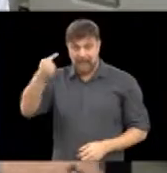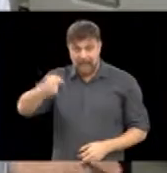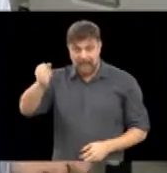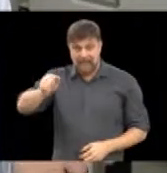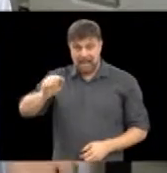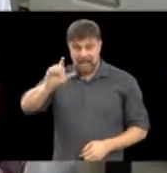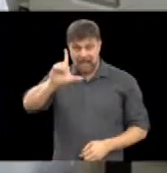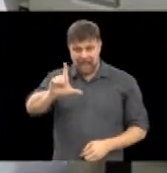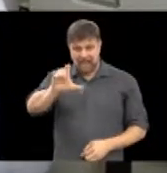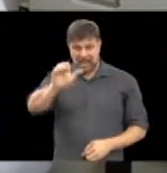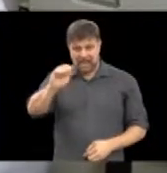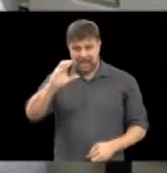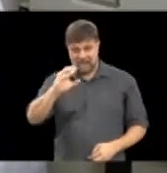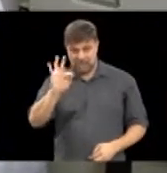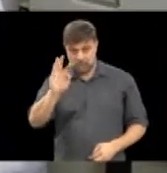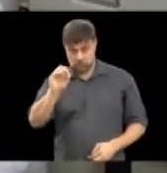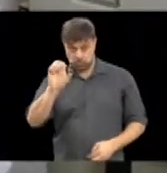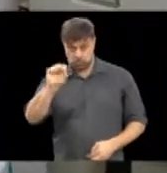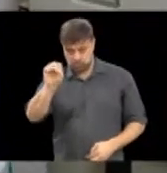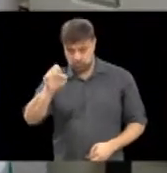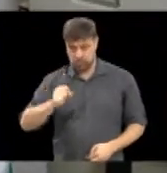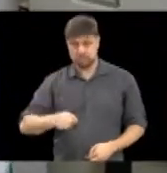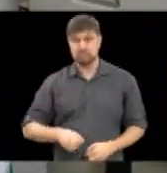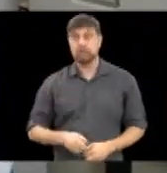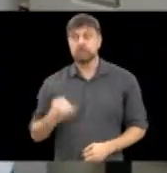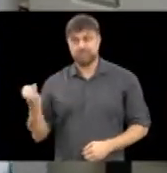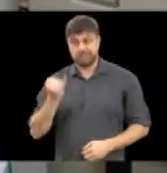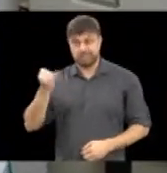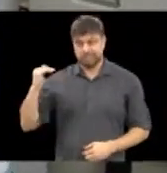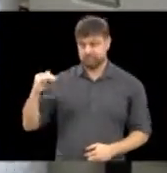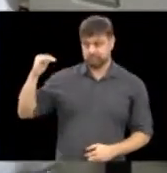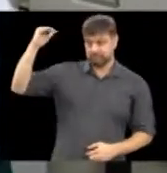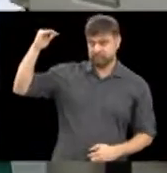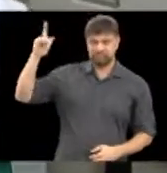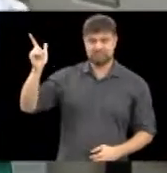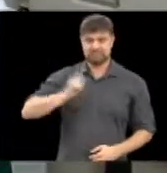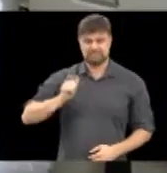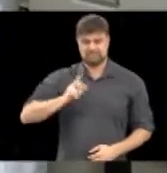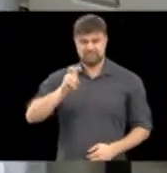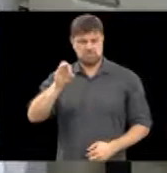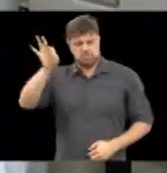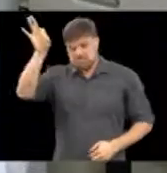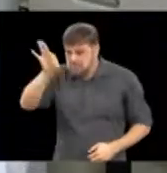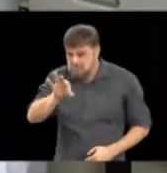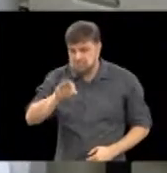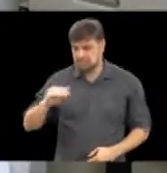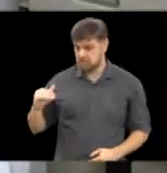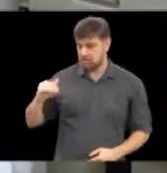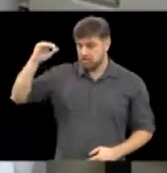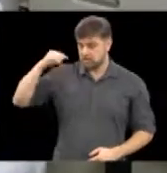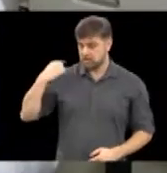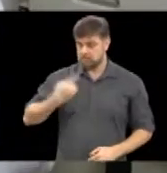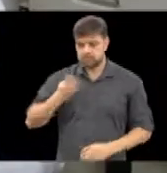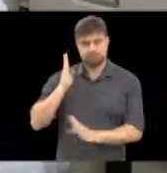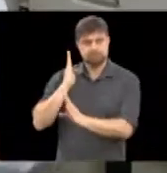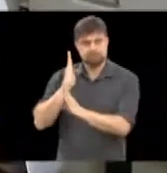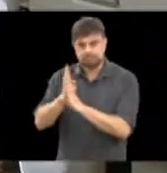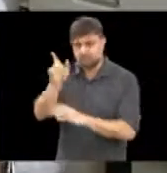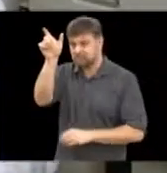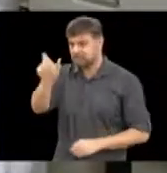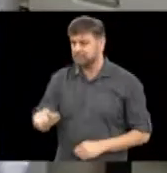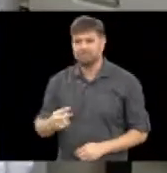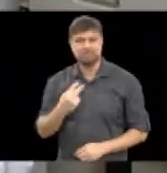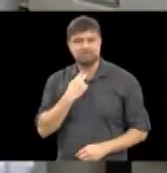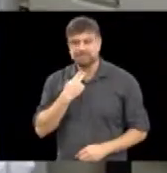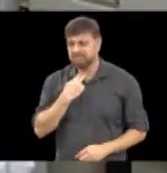intolerância à lactose é um fator muito importante no adulto. A gente tem quase mais de 50% de casos de intolerância